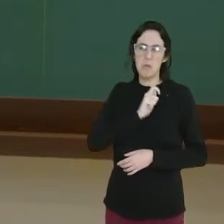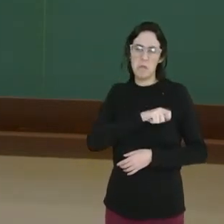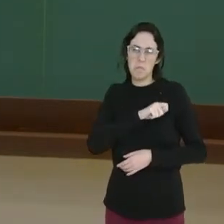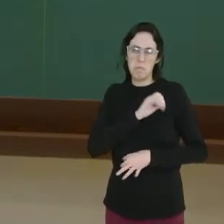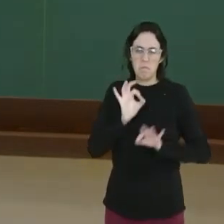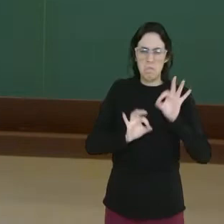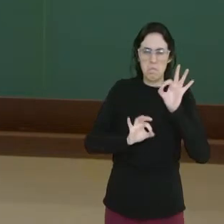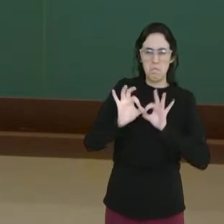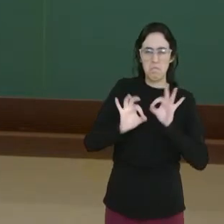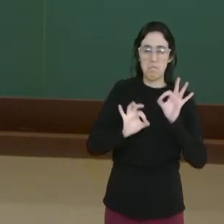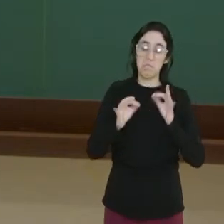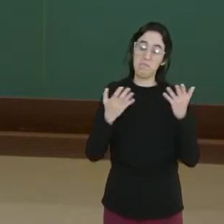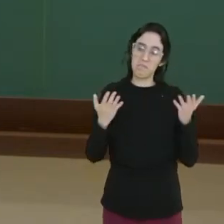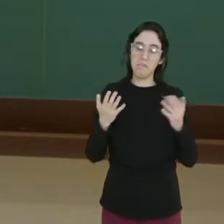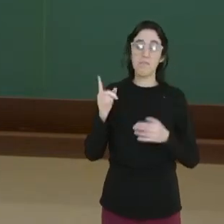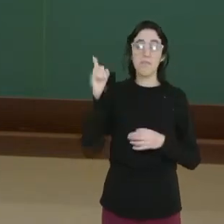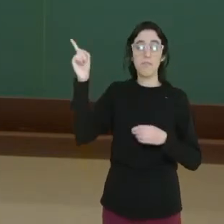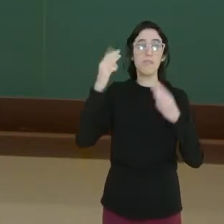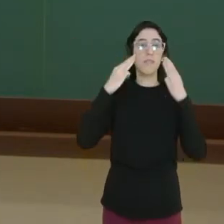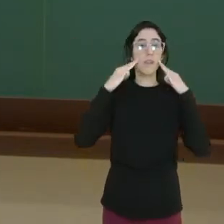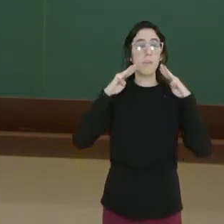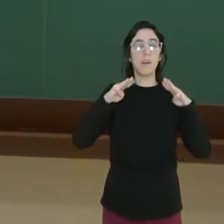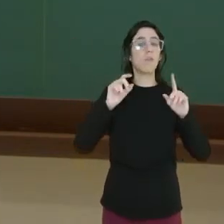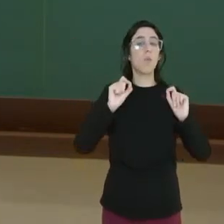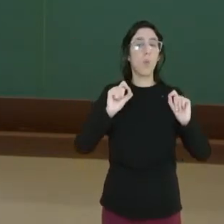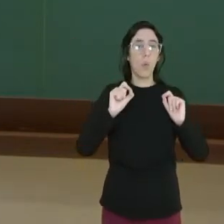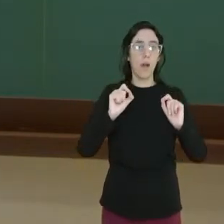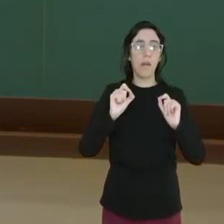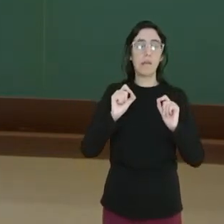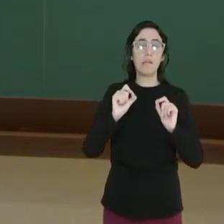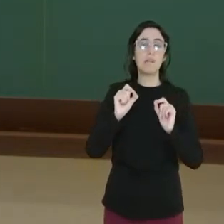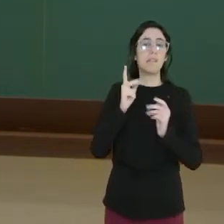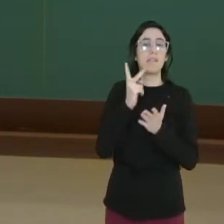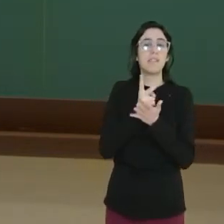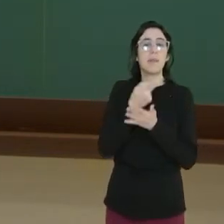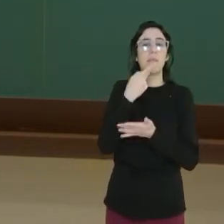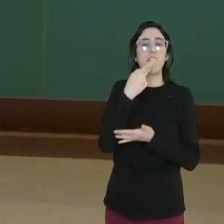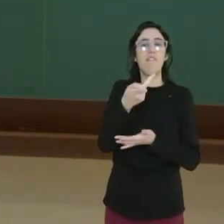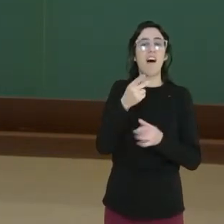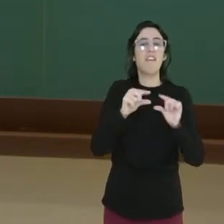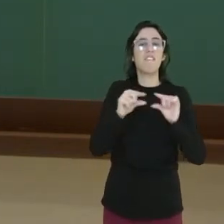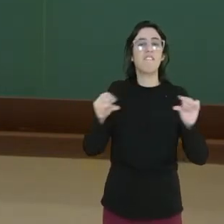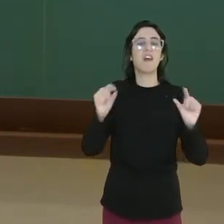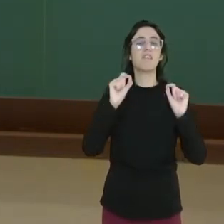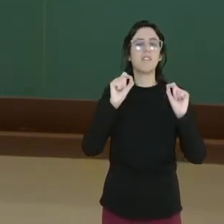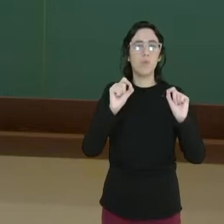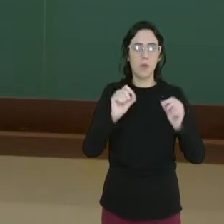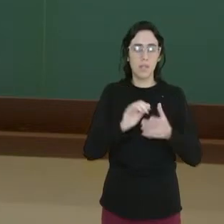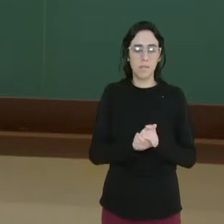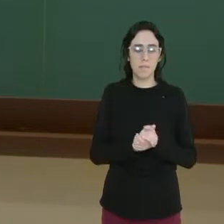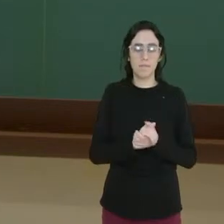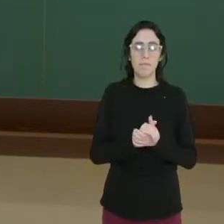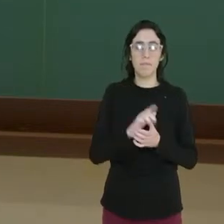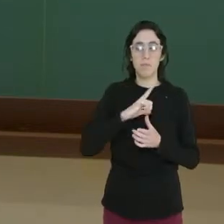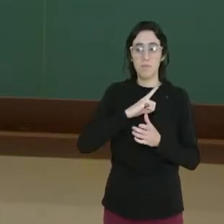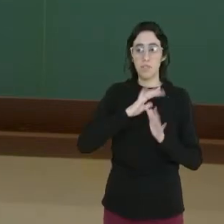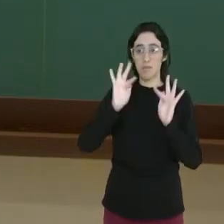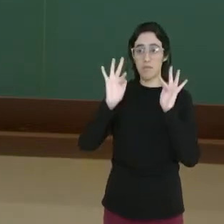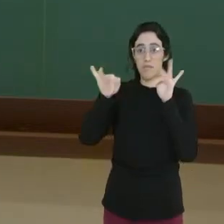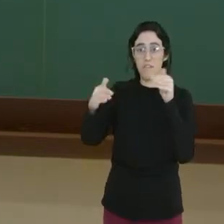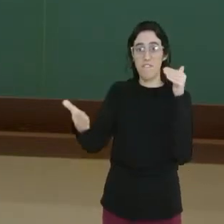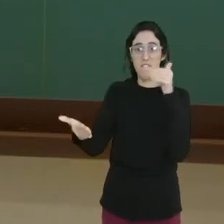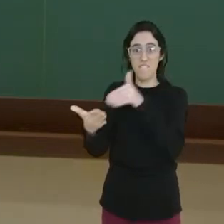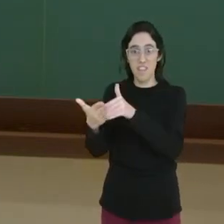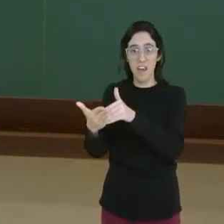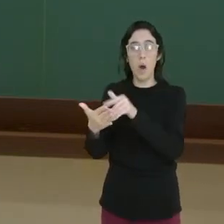maquiavélico. Maquiavel é conhecido pela frase que ele nunca escreveu: os fins justificam os meios. Esta